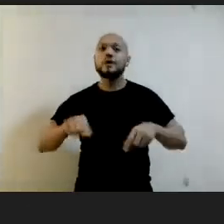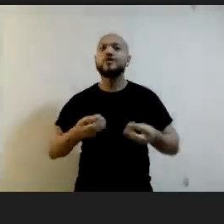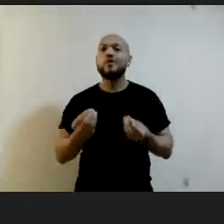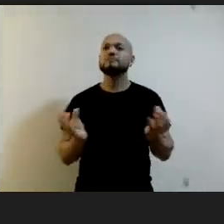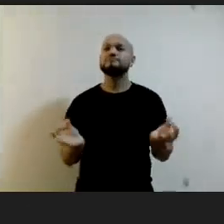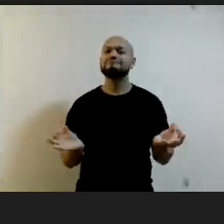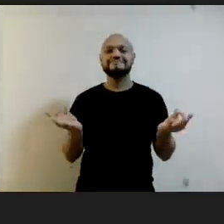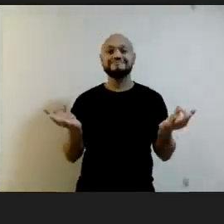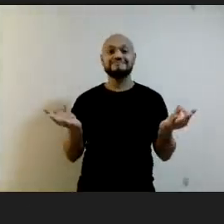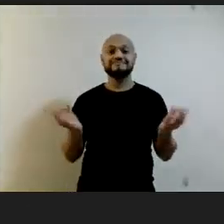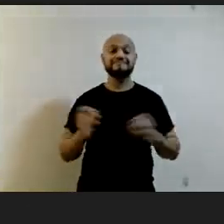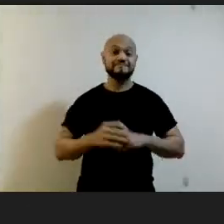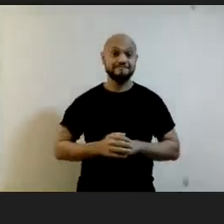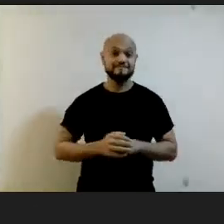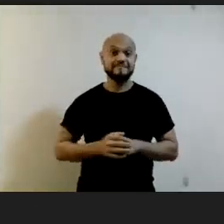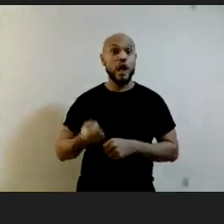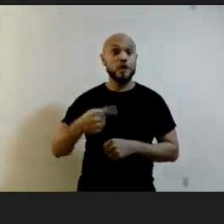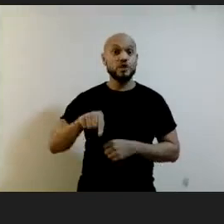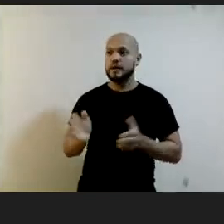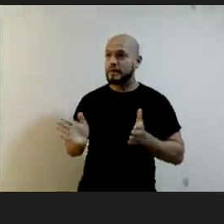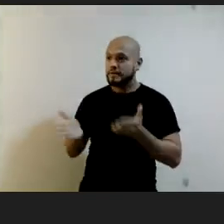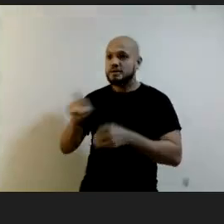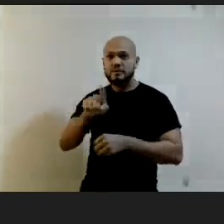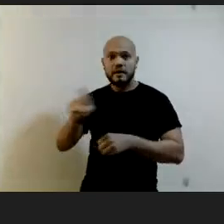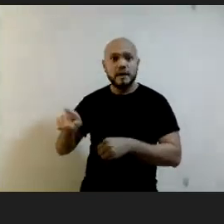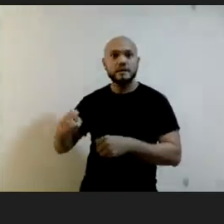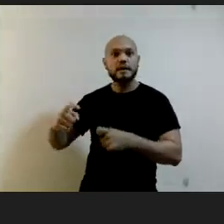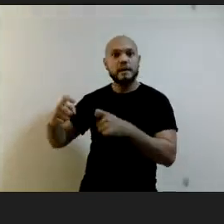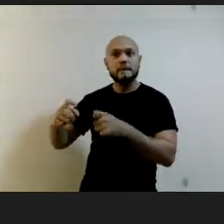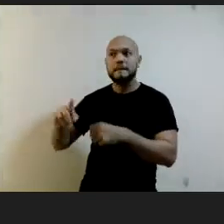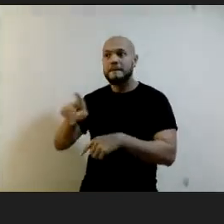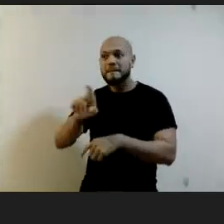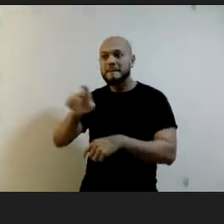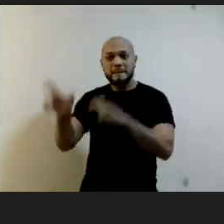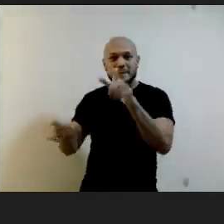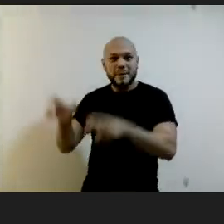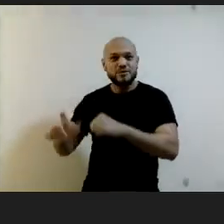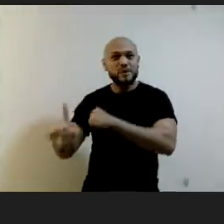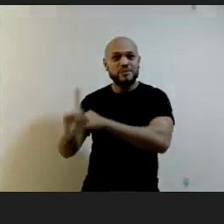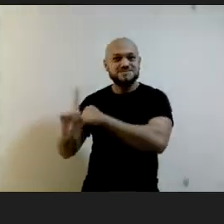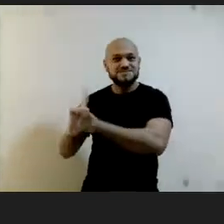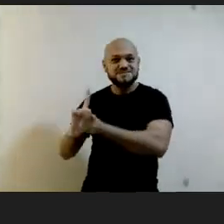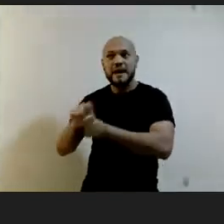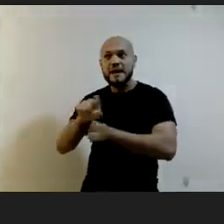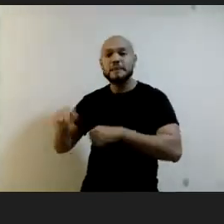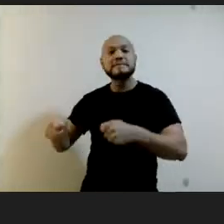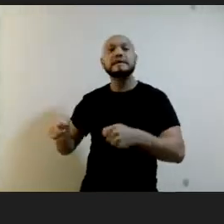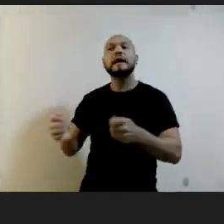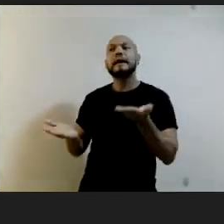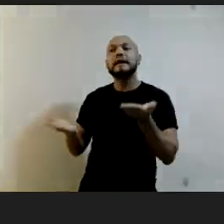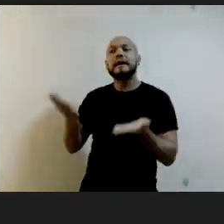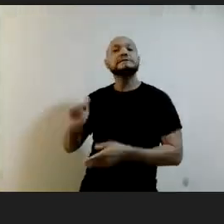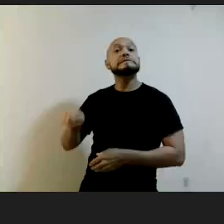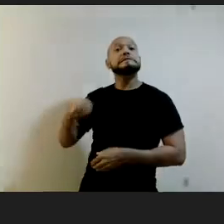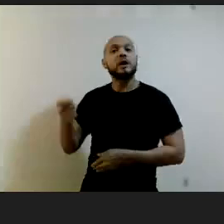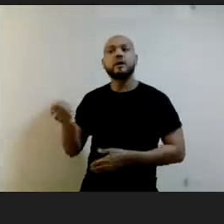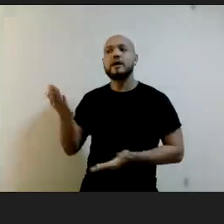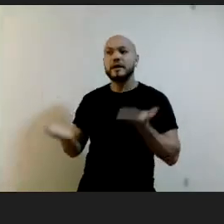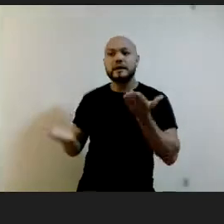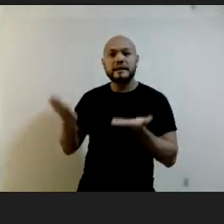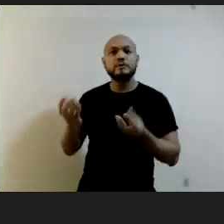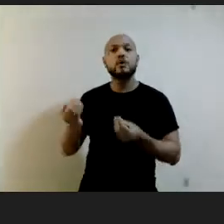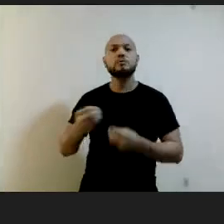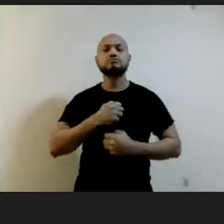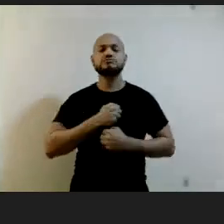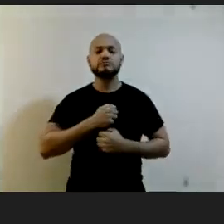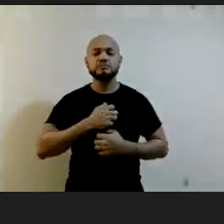estimula os pacientes a buscarem o seu equilíbrio, a respiração, a ativação